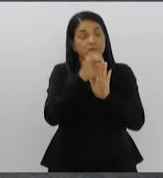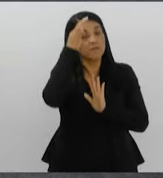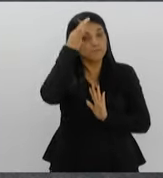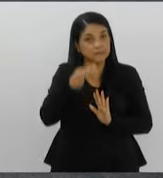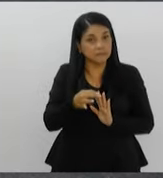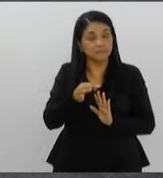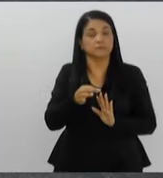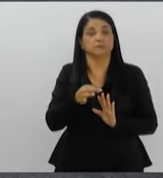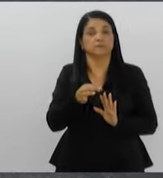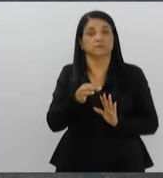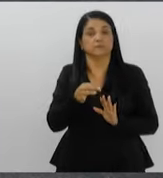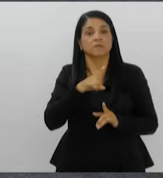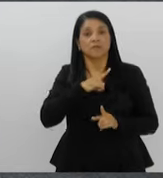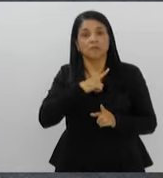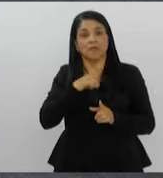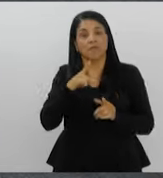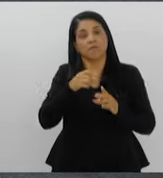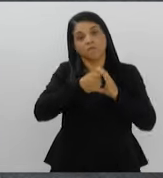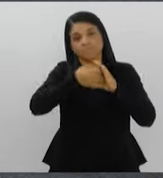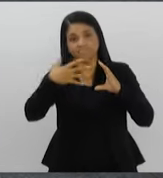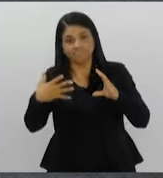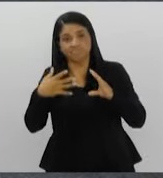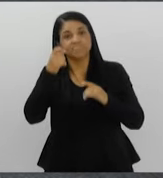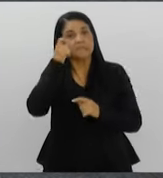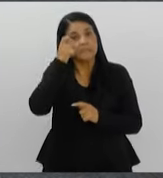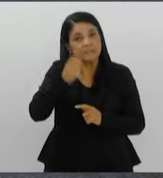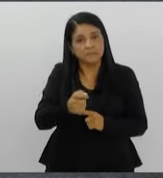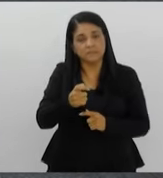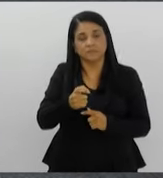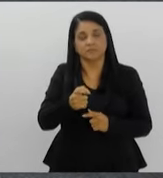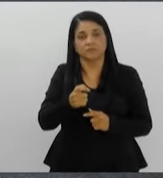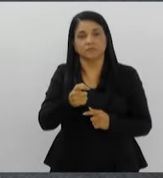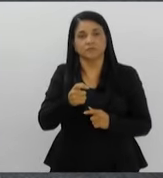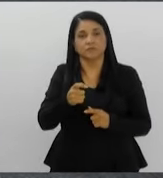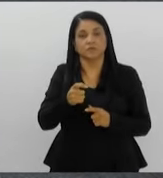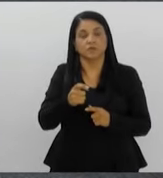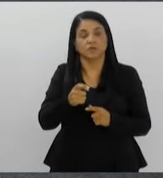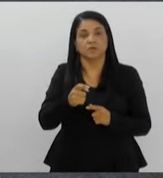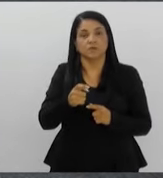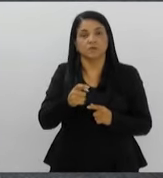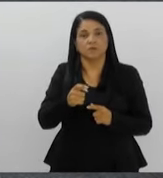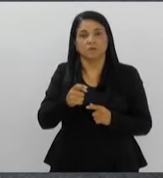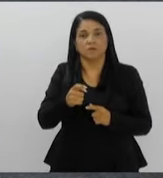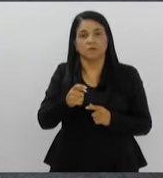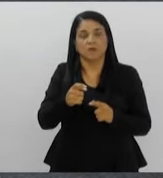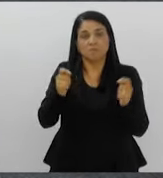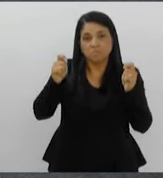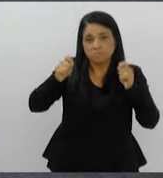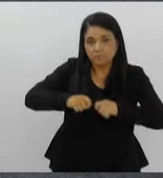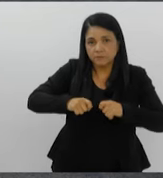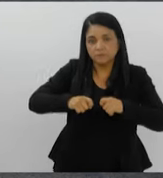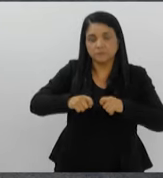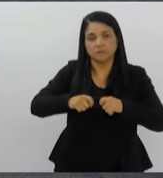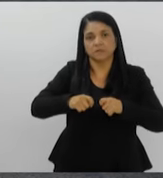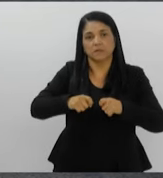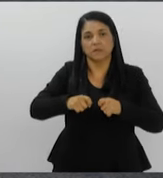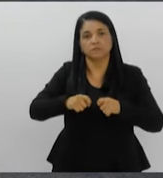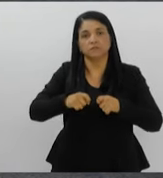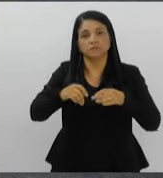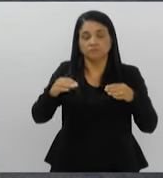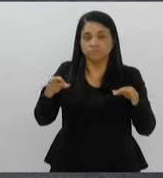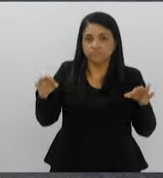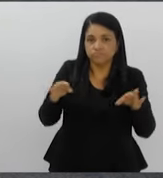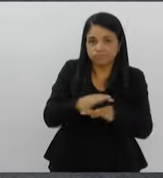entendimento, tem alguns aspectos interessantes. Um deles é a possibilidade de concluir